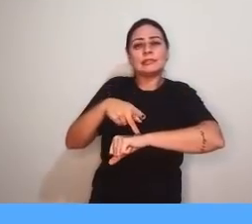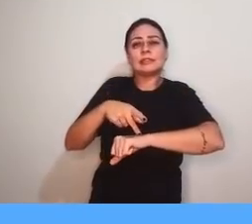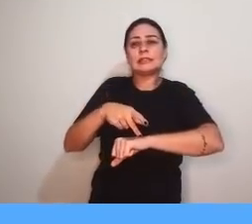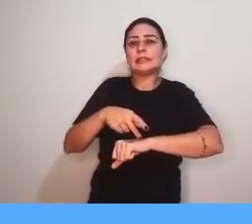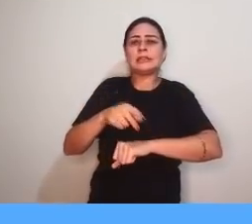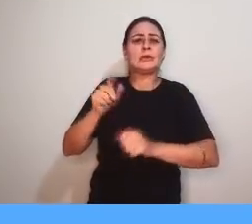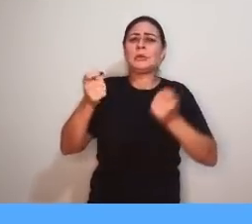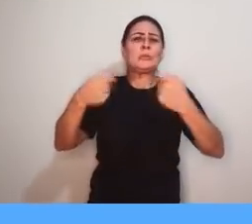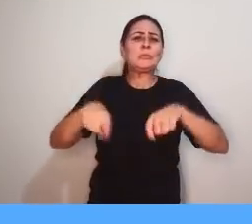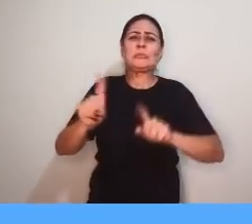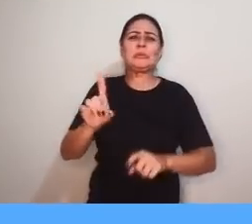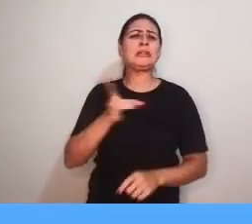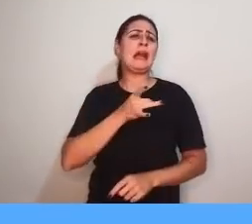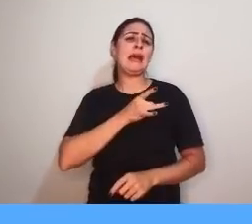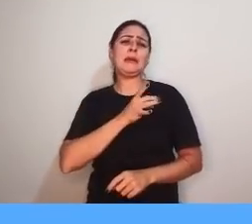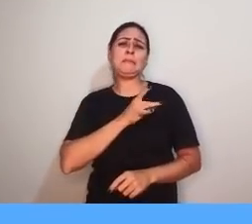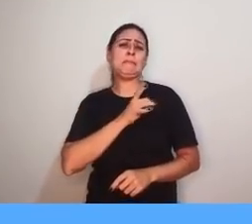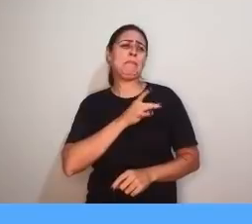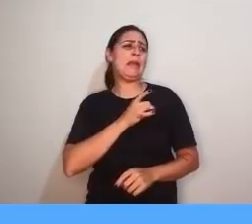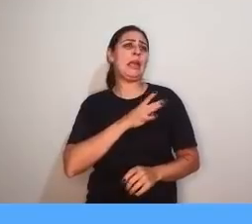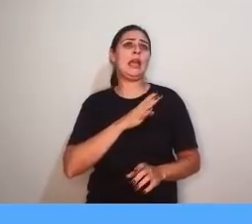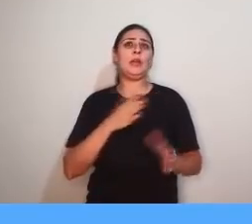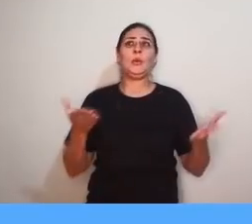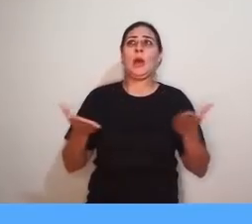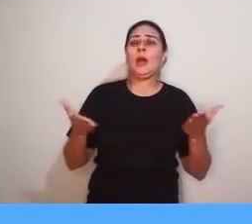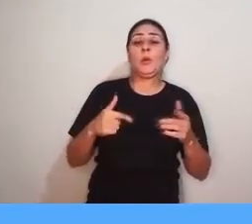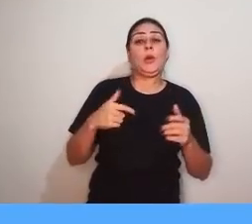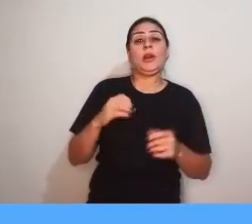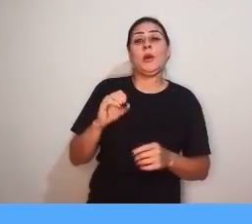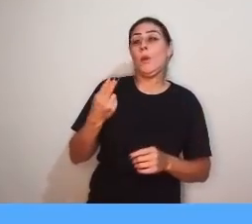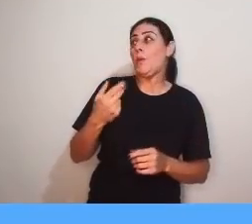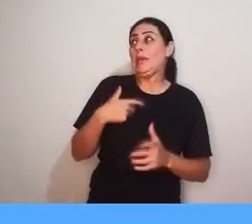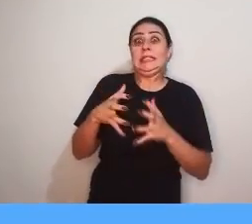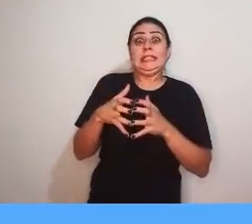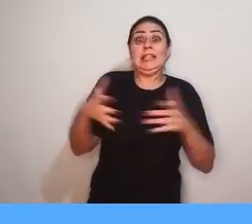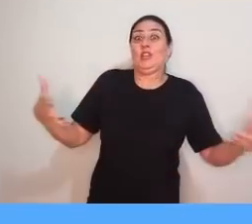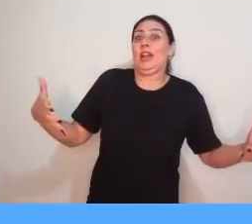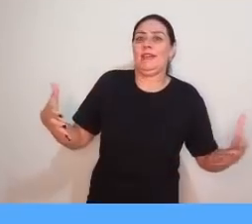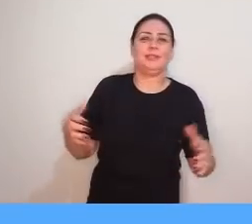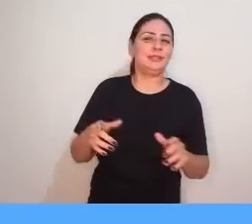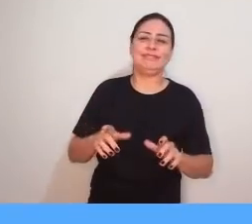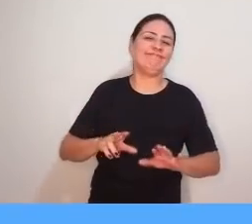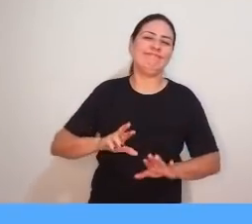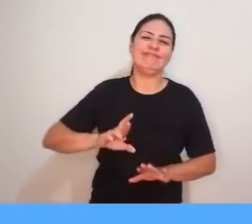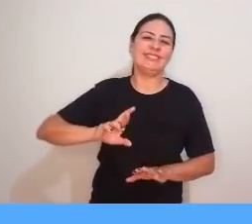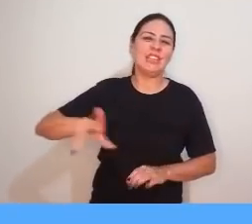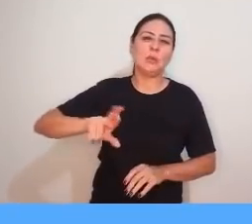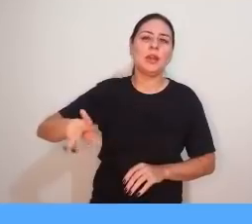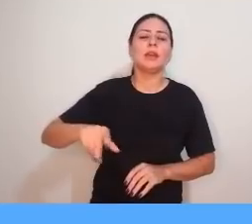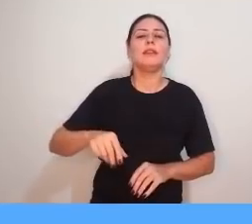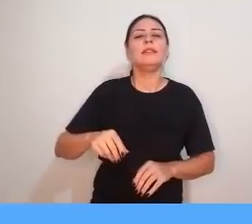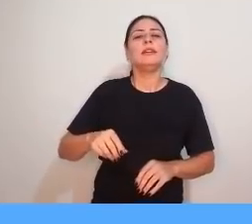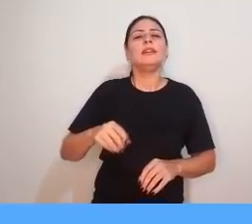querer aqui ser preciosista ou exagerado. Cada um desses pontos, cada uma dessas técnicas, cada uma dessas ferramentas